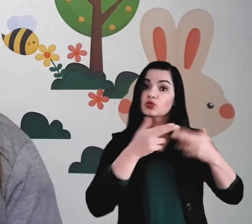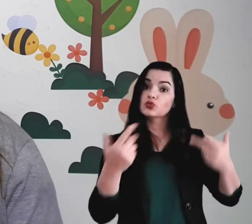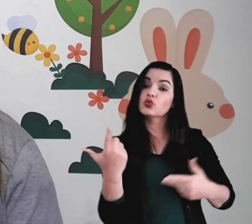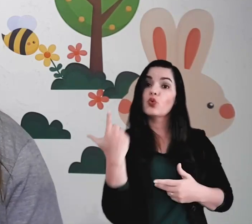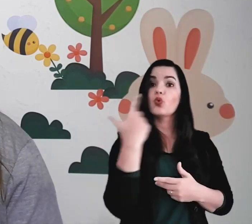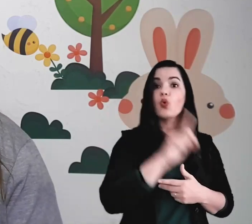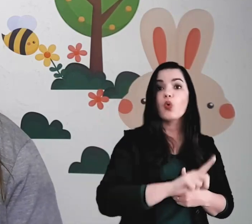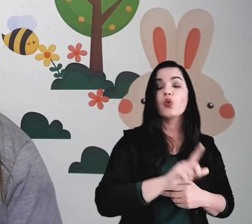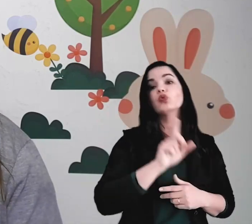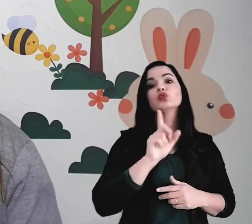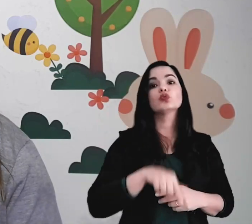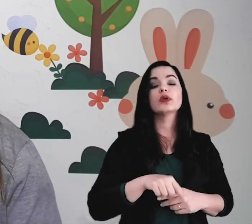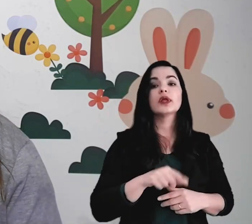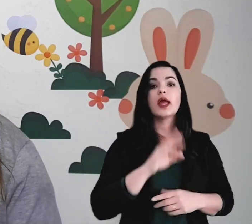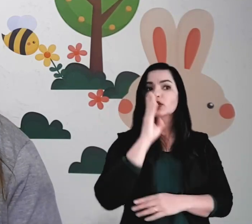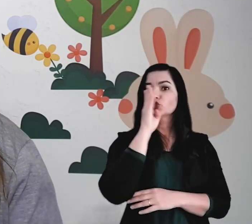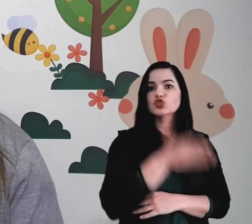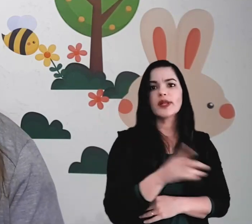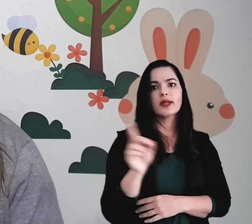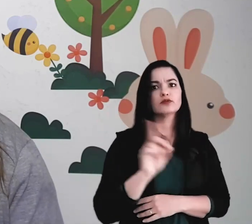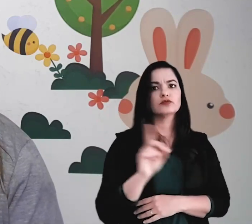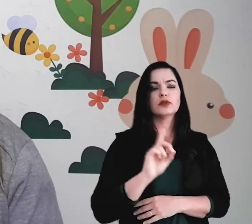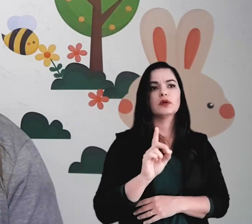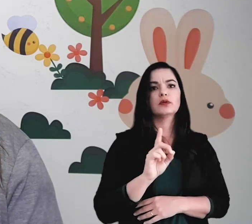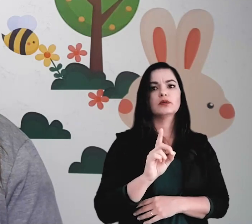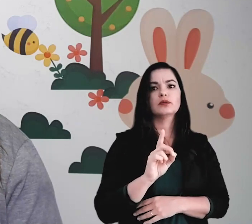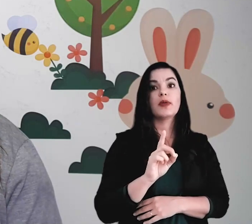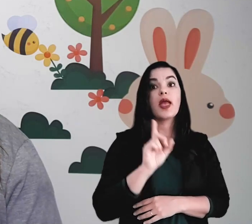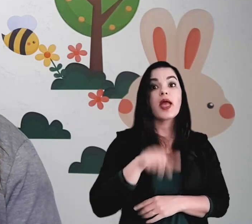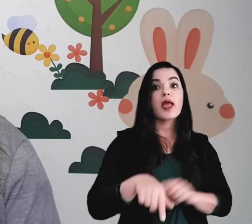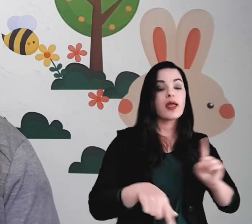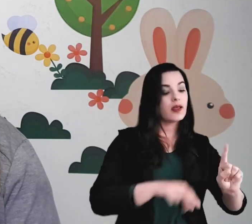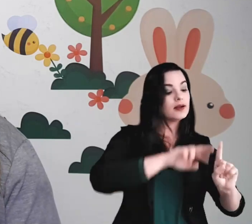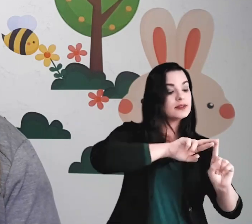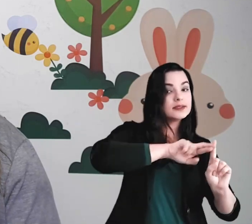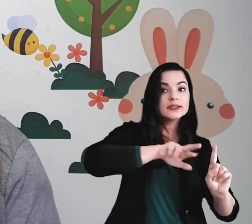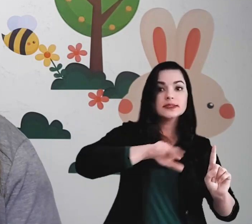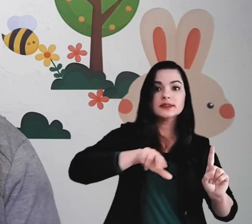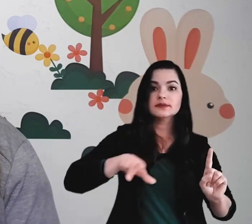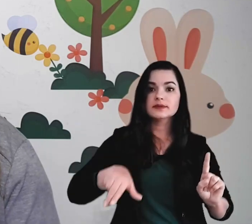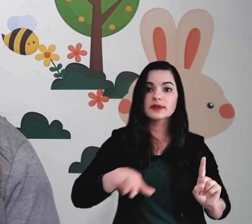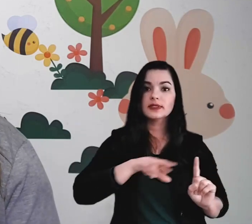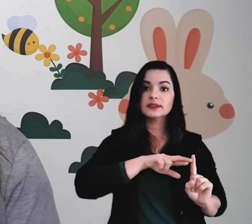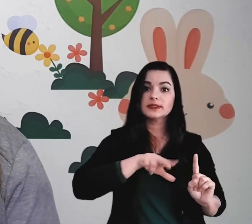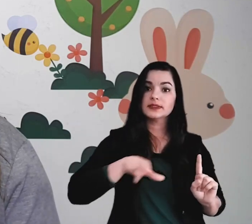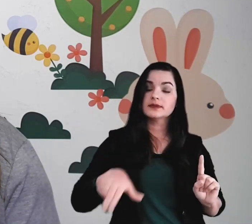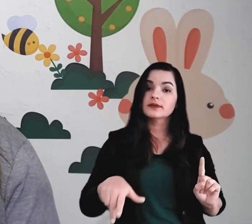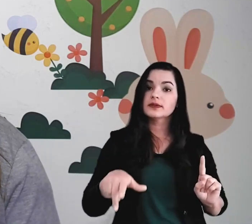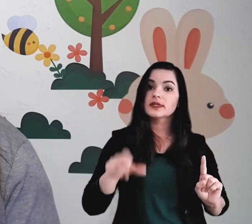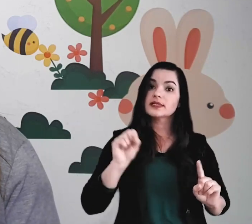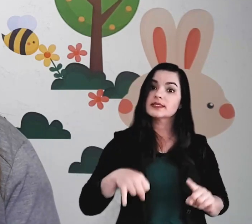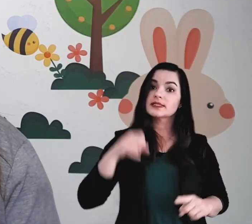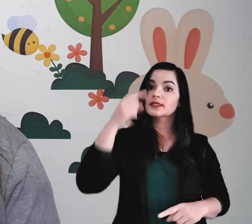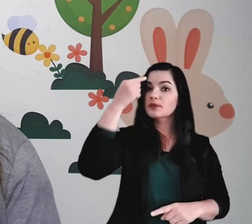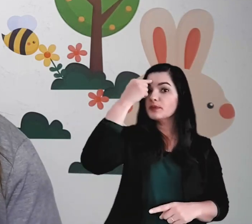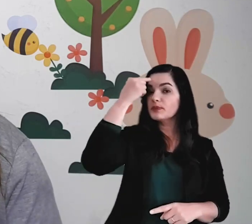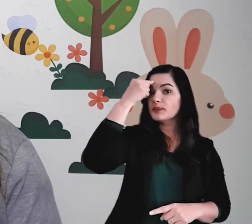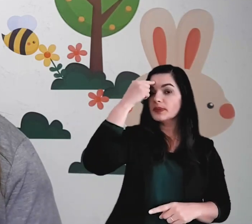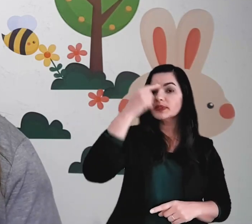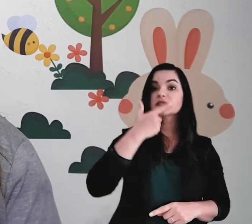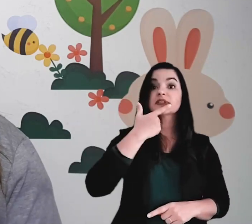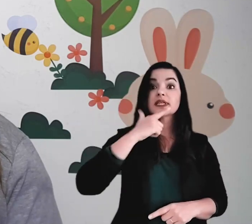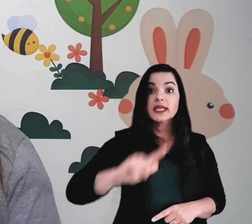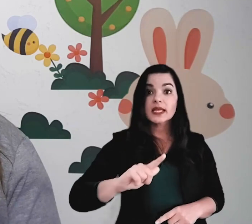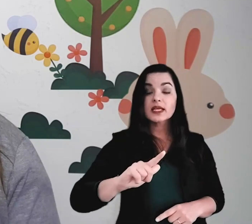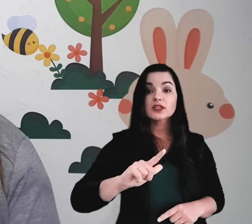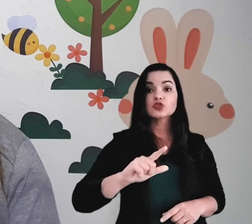de produtos derivados. Então, se nós pensarmos no queijo sendo fabricado a partir do leite, o